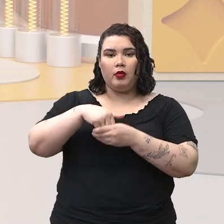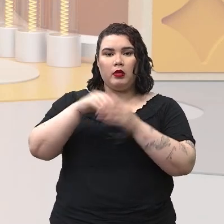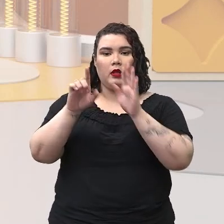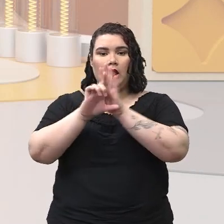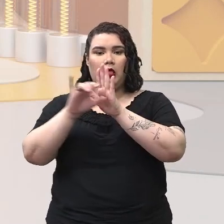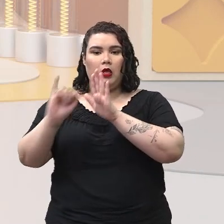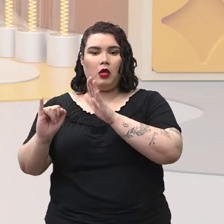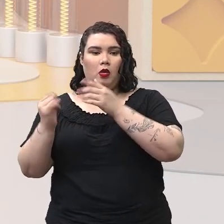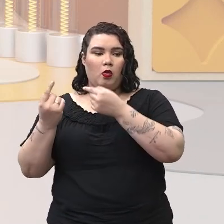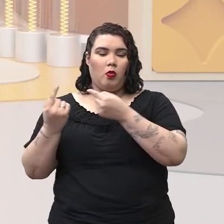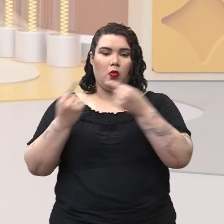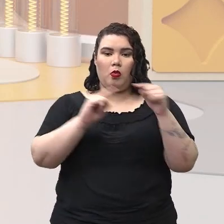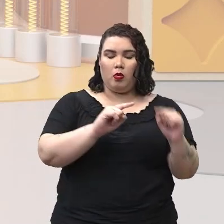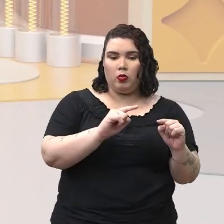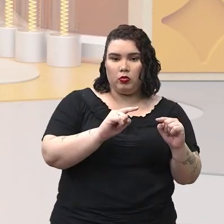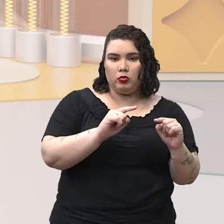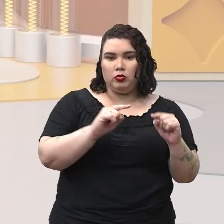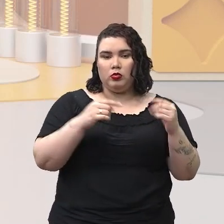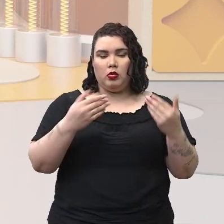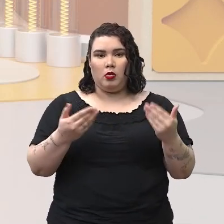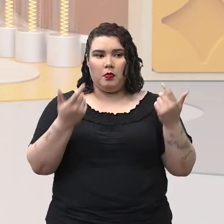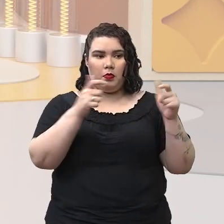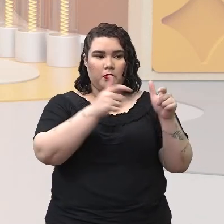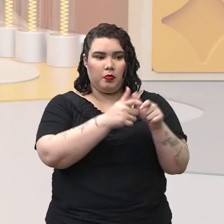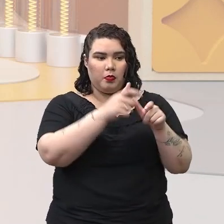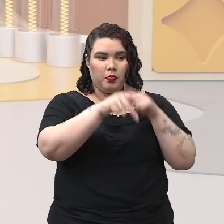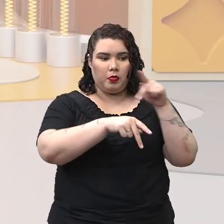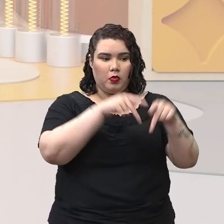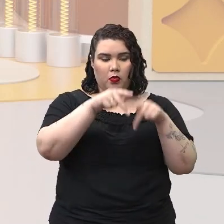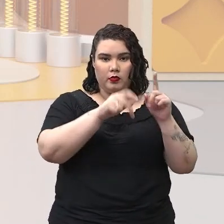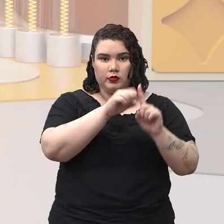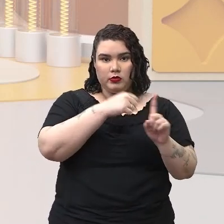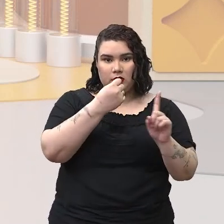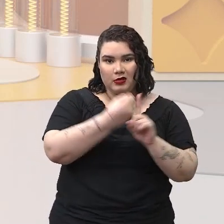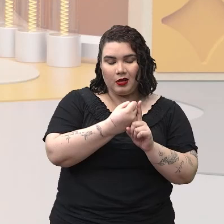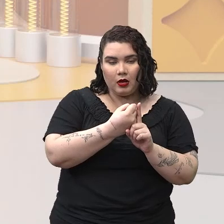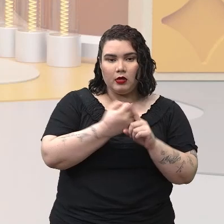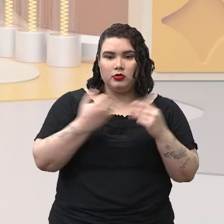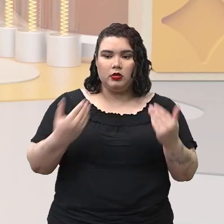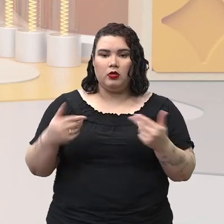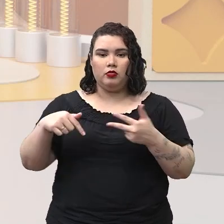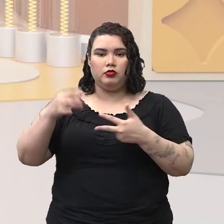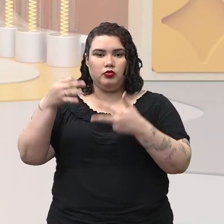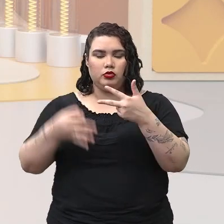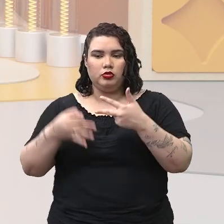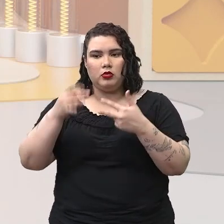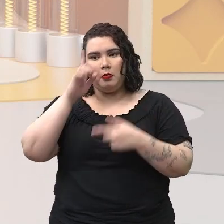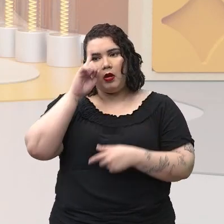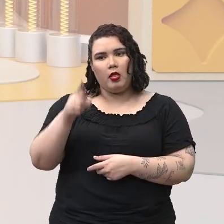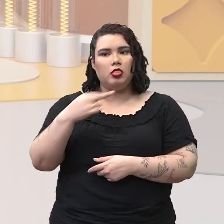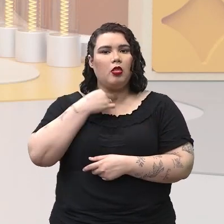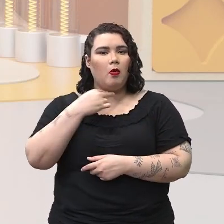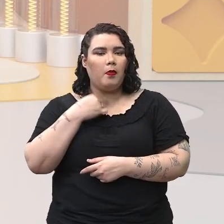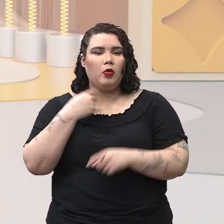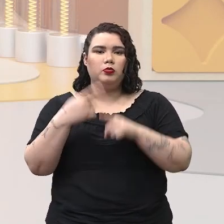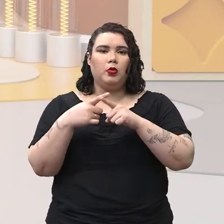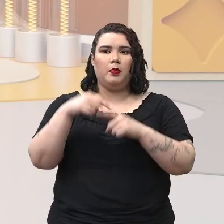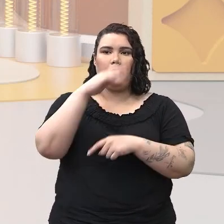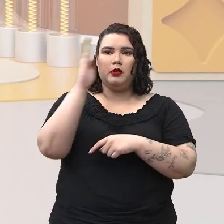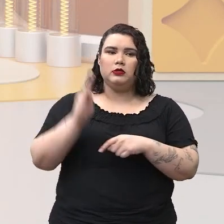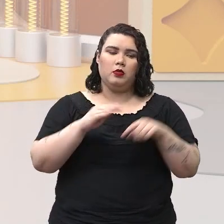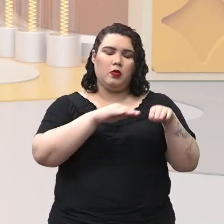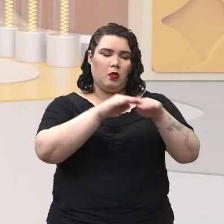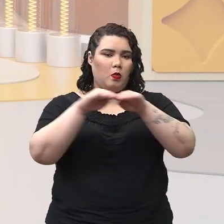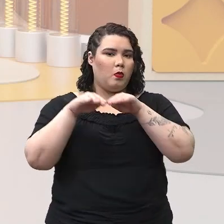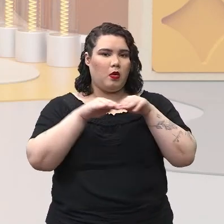né, prejudique alguma minoria social, por exemplo, o poder judiciário está ali para dizer, olha, isso não pode porque todo brasileiro é igual perante a lei. E